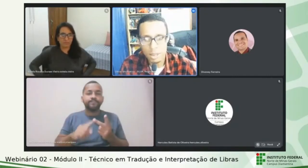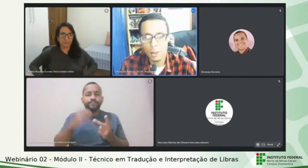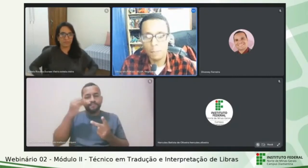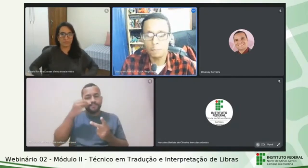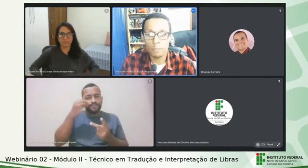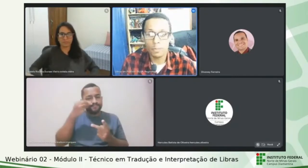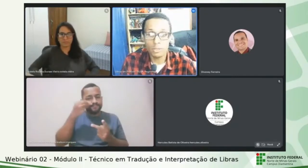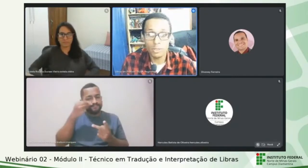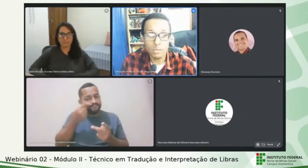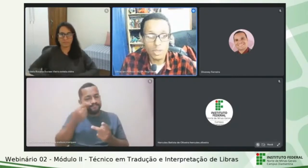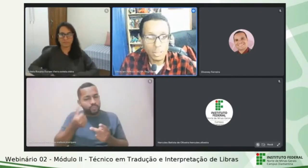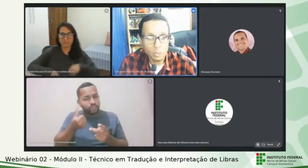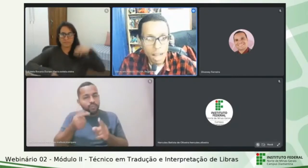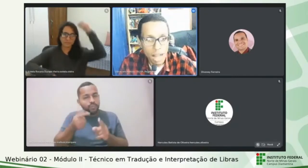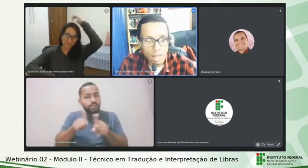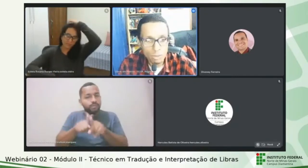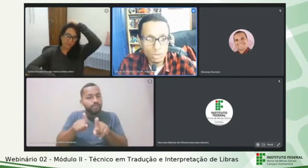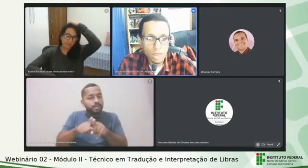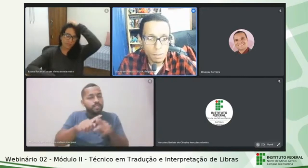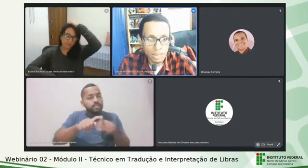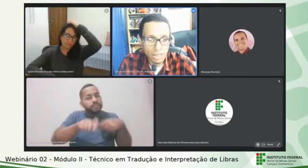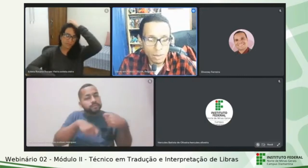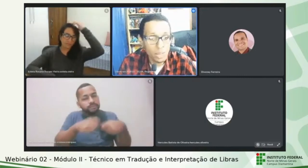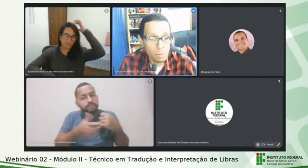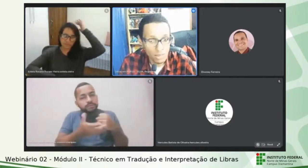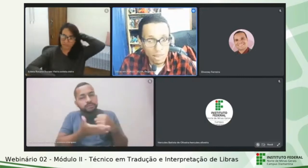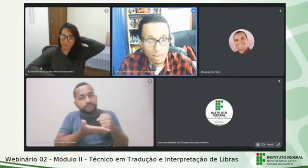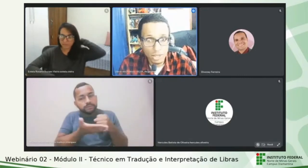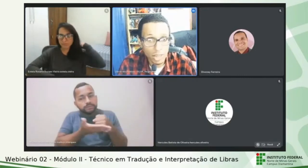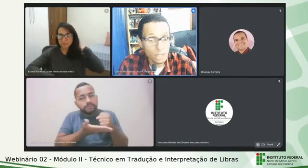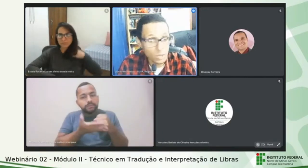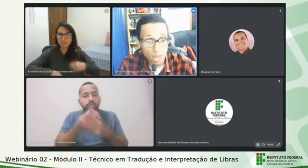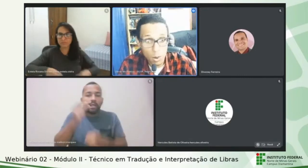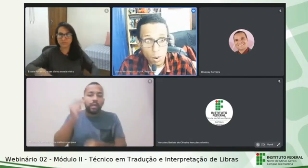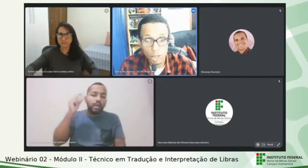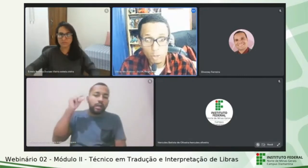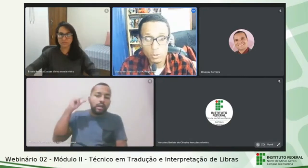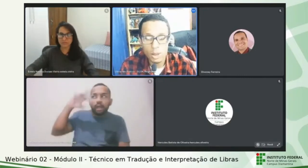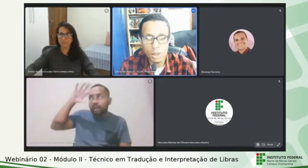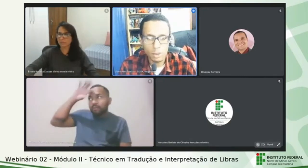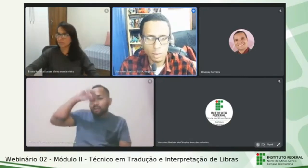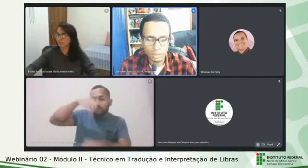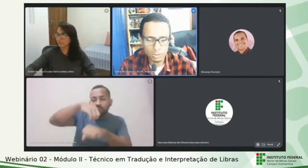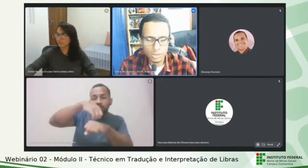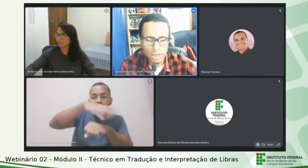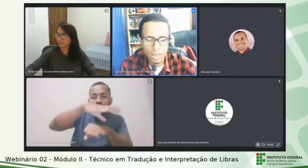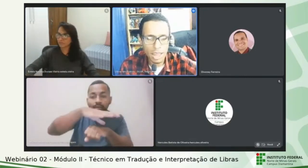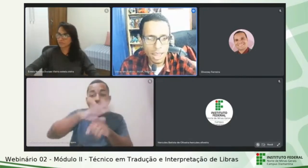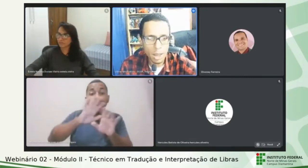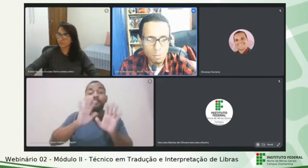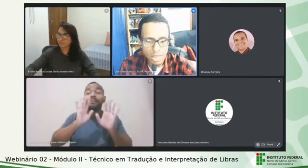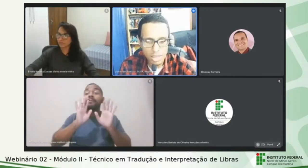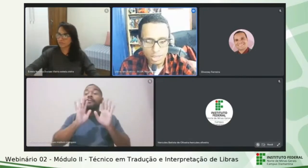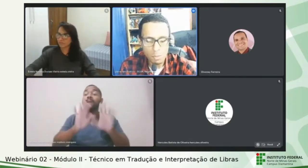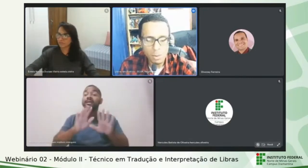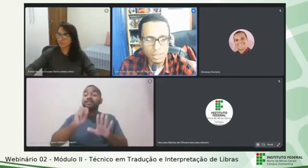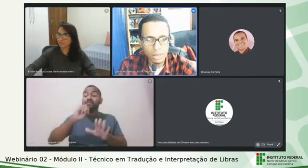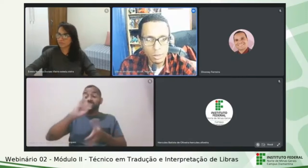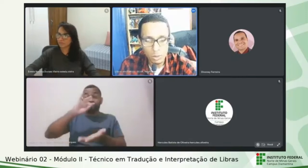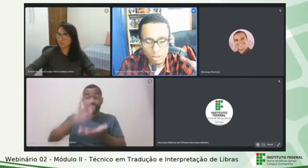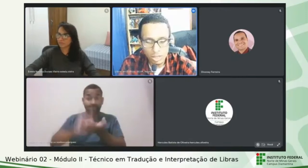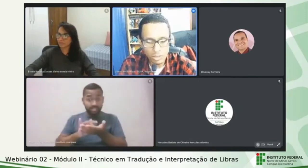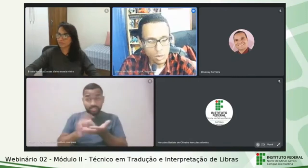experiência, são sinais básicos que aprenderam, que é passar adiante, isso é ótimo. Mas se você quer realmente